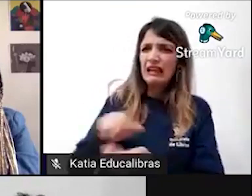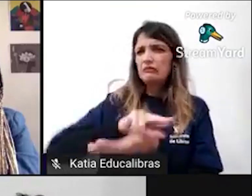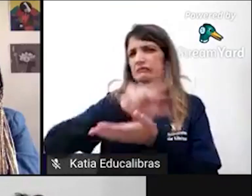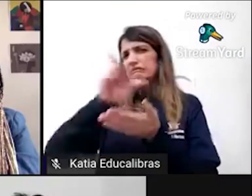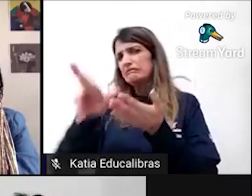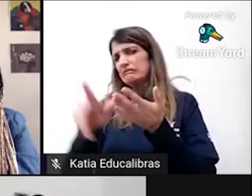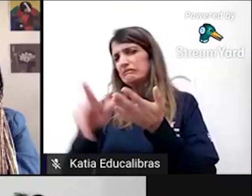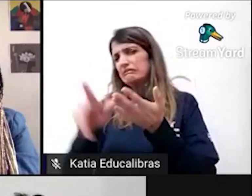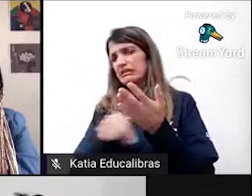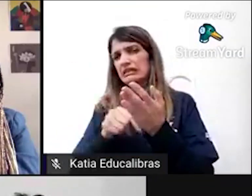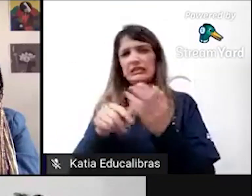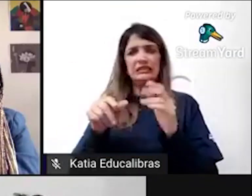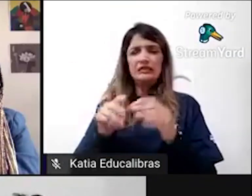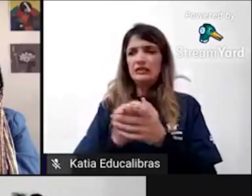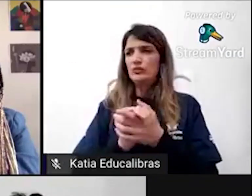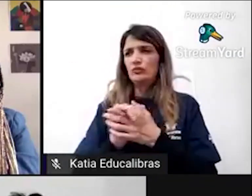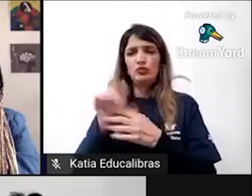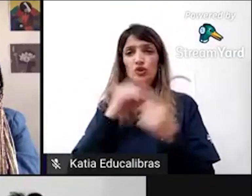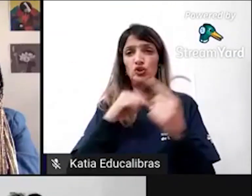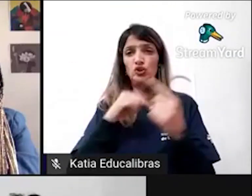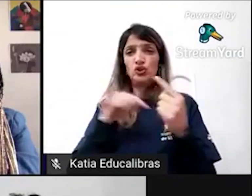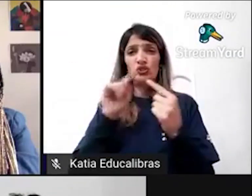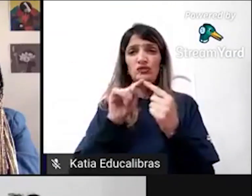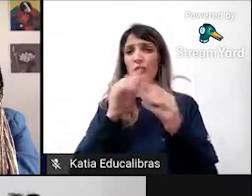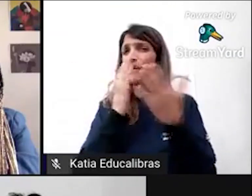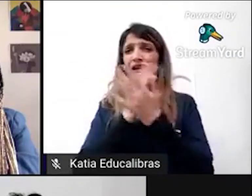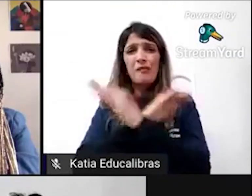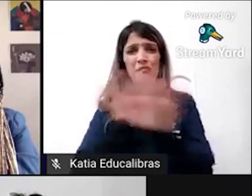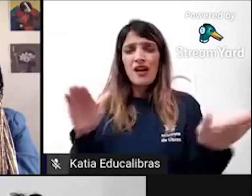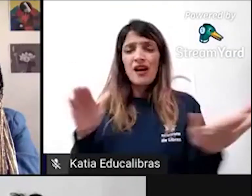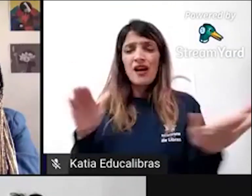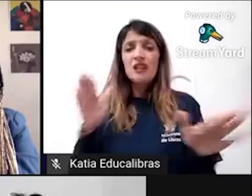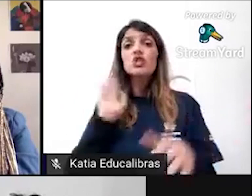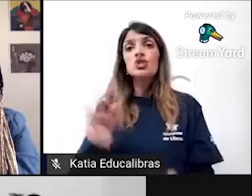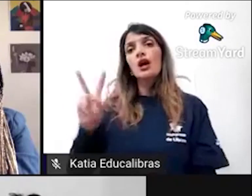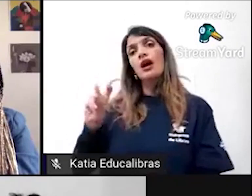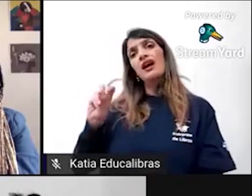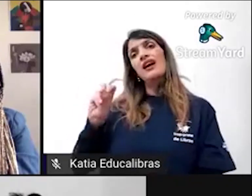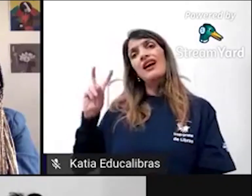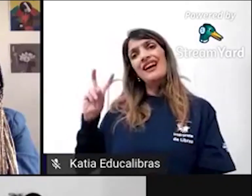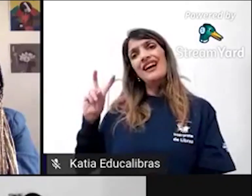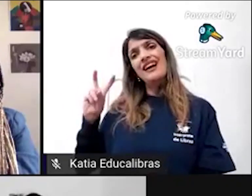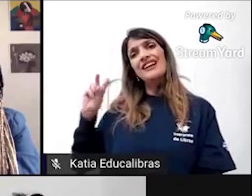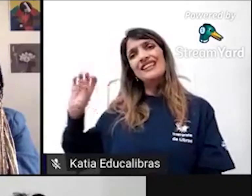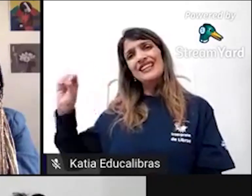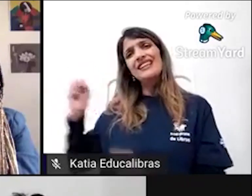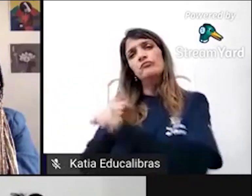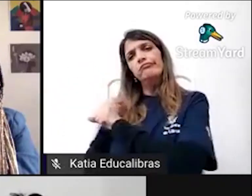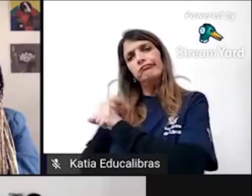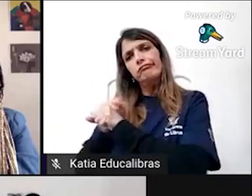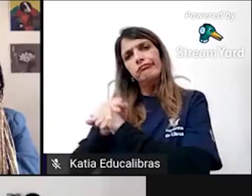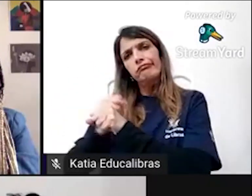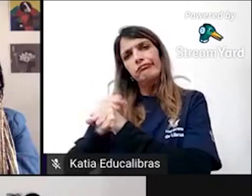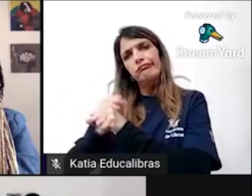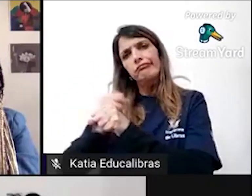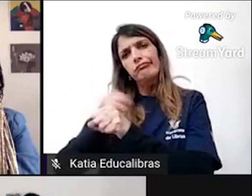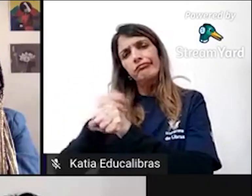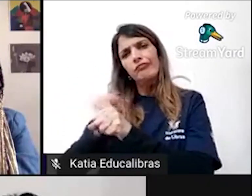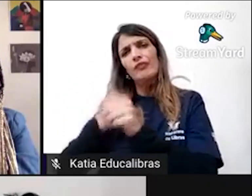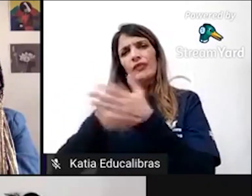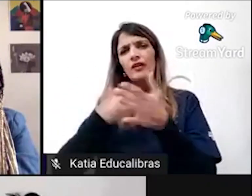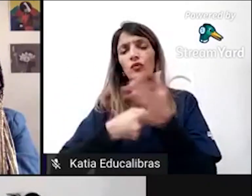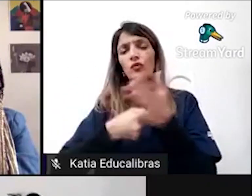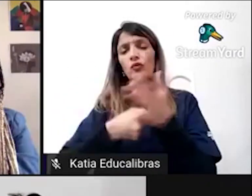Isso precisa acabar, gente. Já estamos há 500 anos nessa luta. A gente vê essa epidemia aí nas comunidades